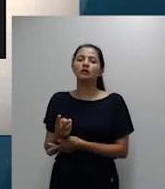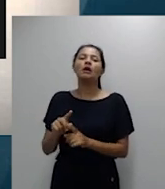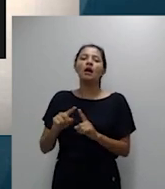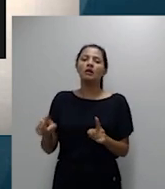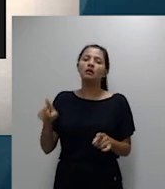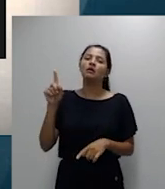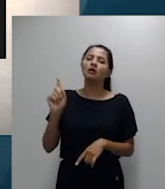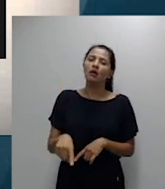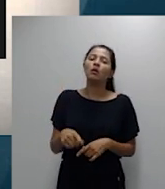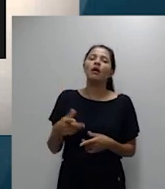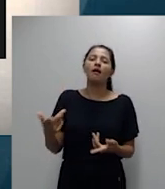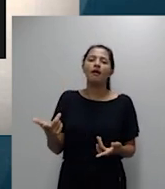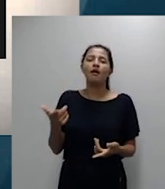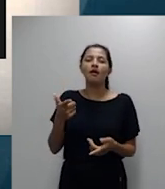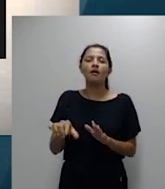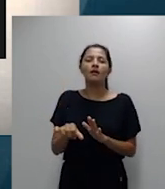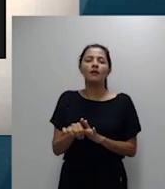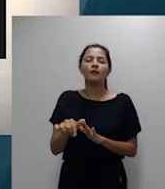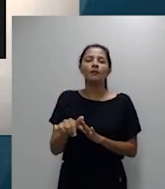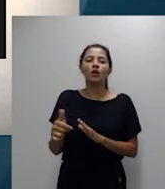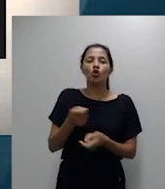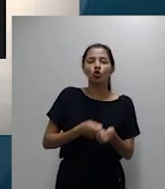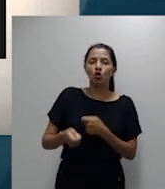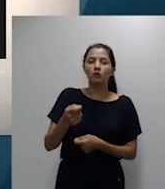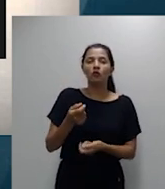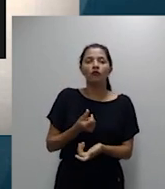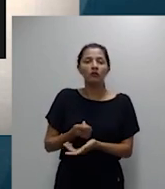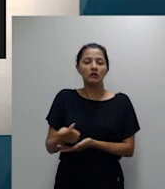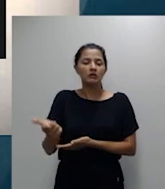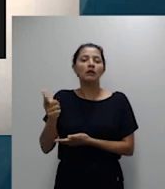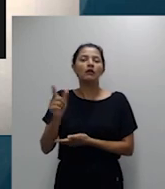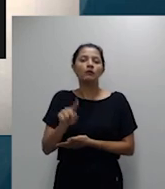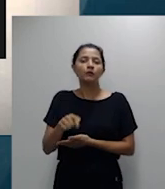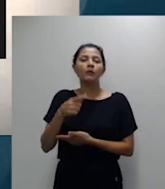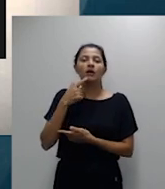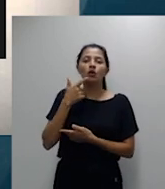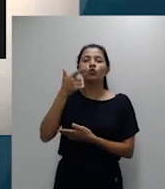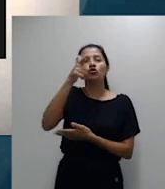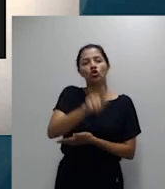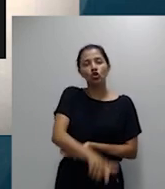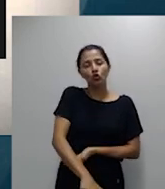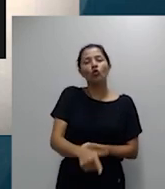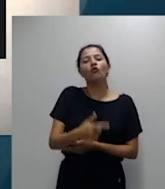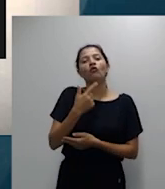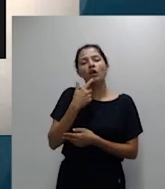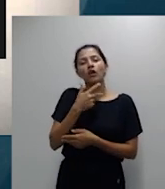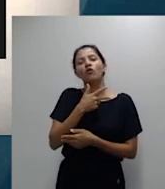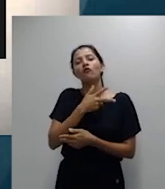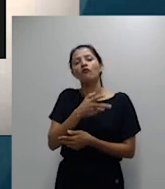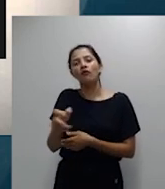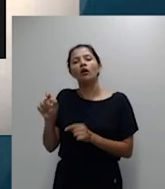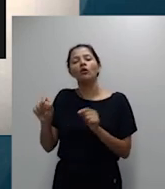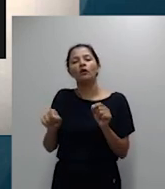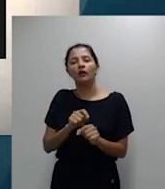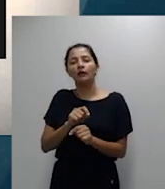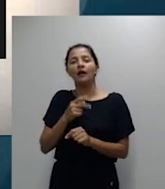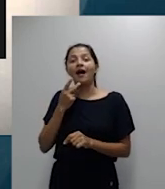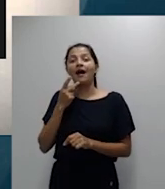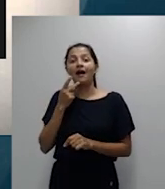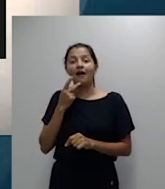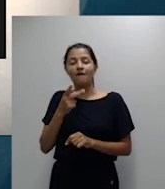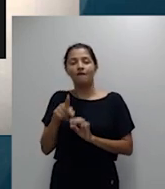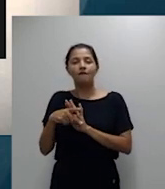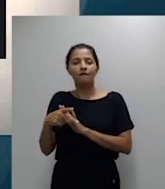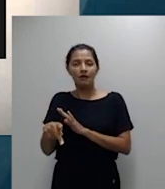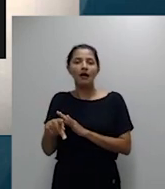equilíbrio econômico-financeiro e na obtenção do princípio da modicidade tarifária então uma vez mais aqui em Foco a adicção do Pará